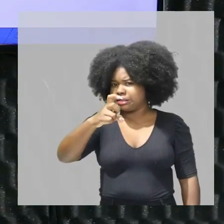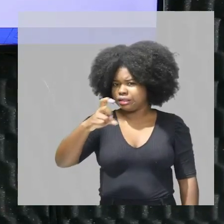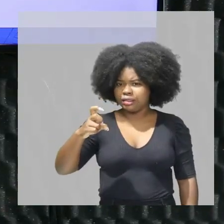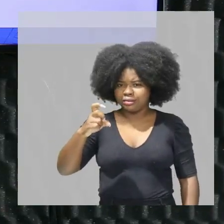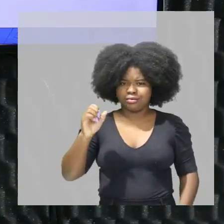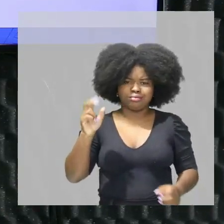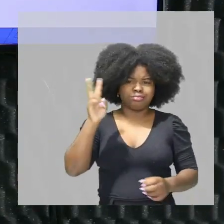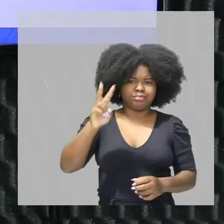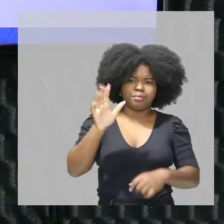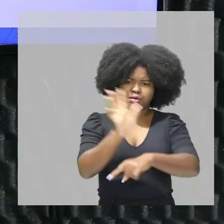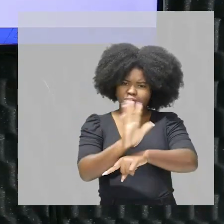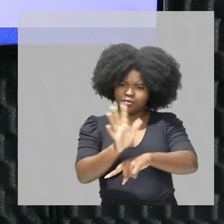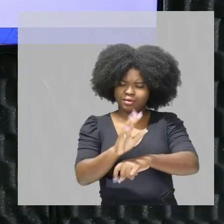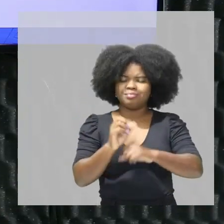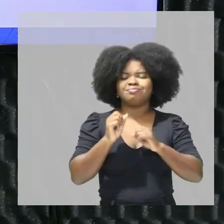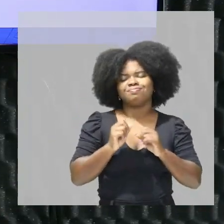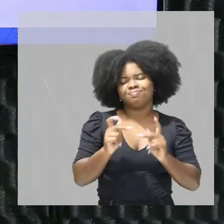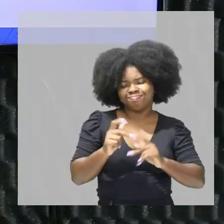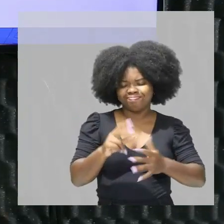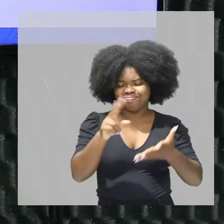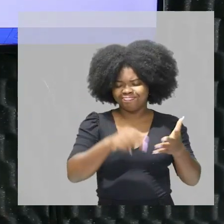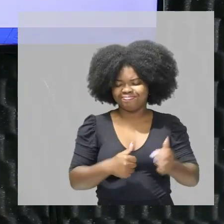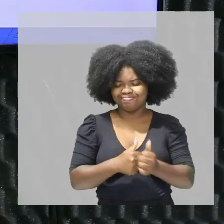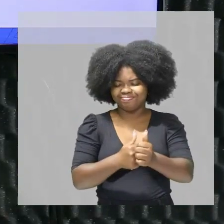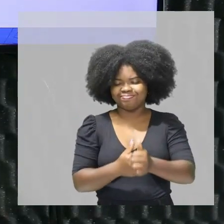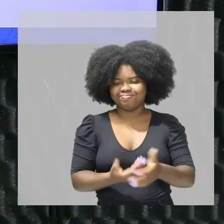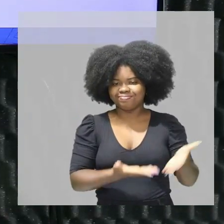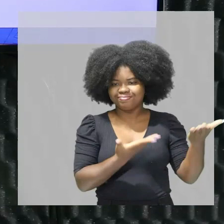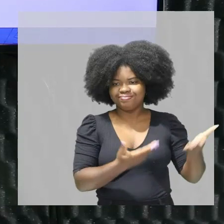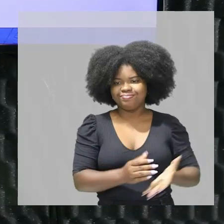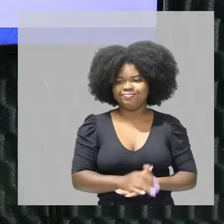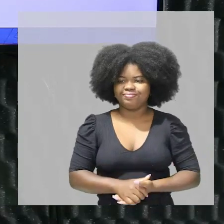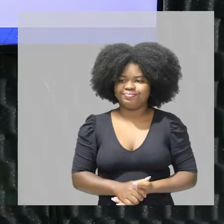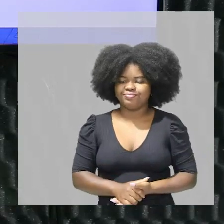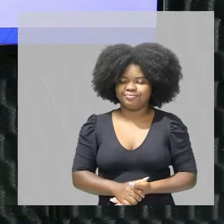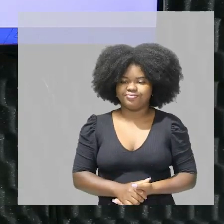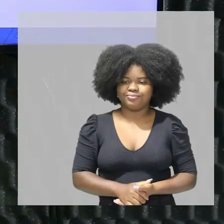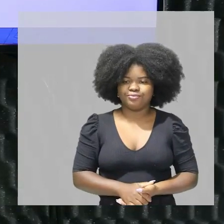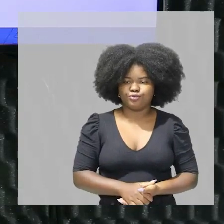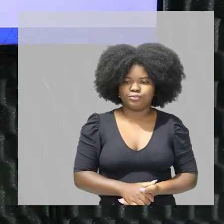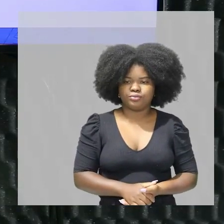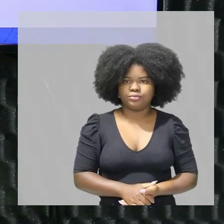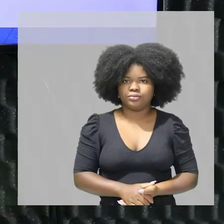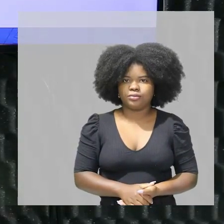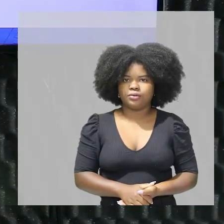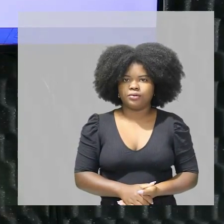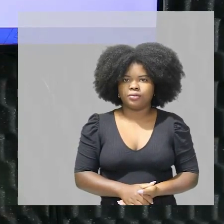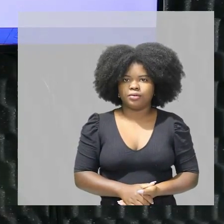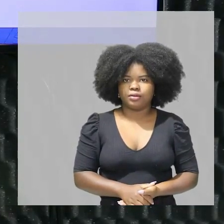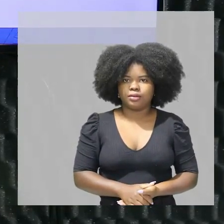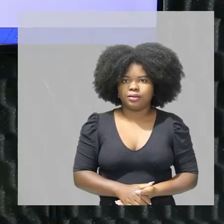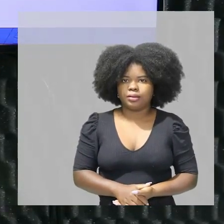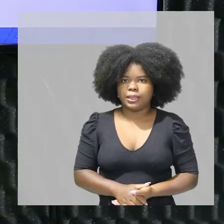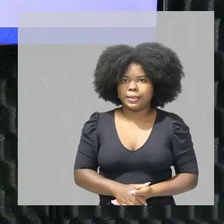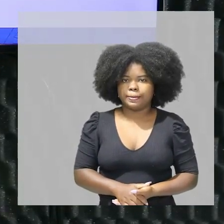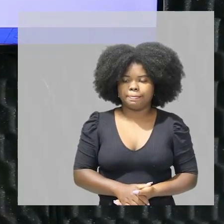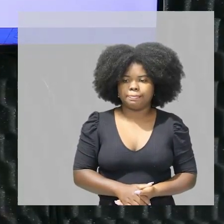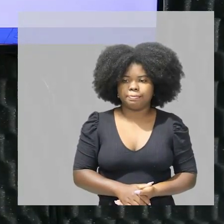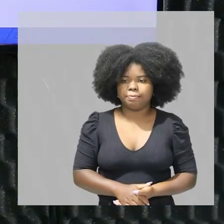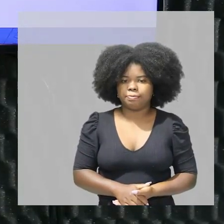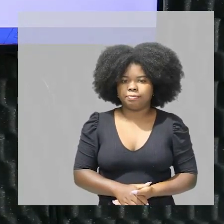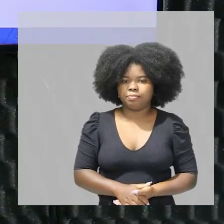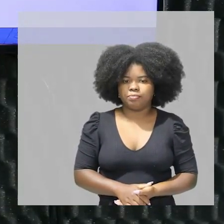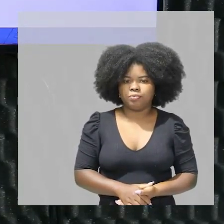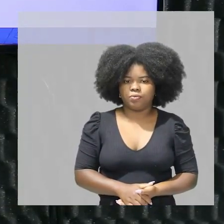se assim fosse então é claro que você nunca Poderia despertar Como faz quando sonha pois significaria que não há um mundo real